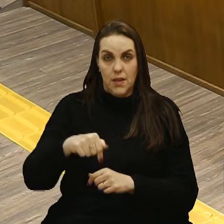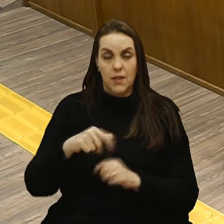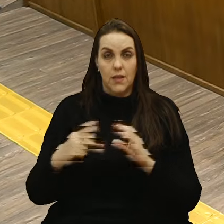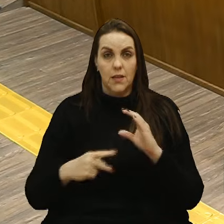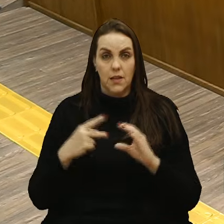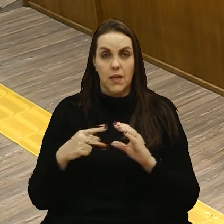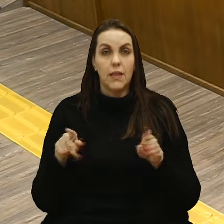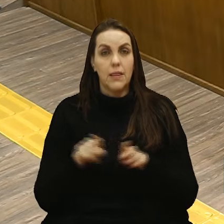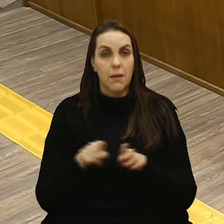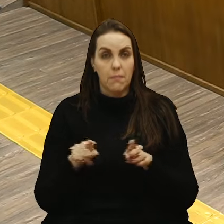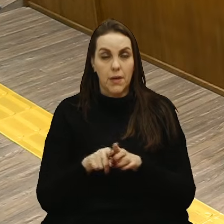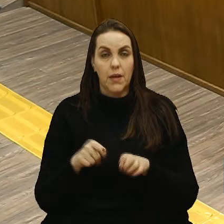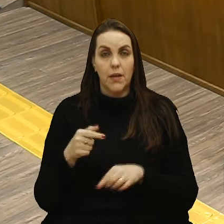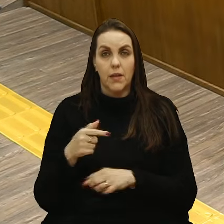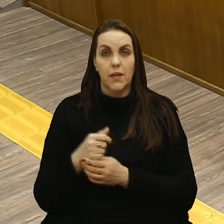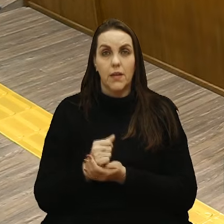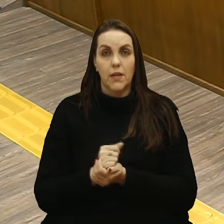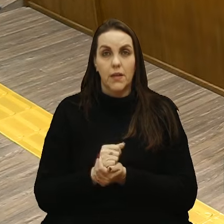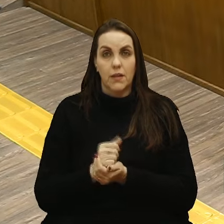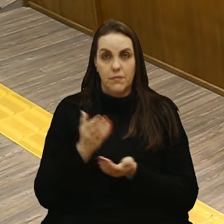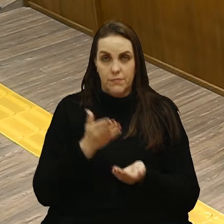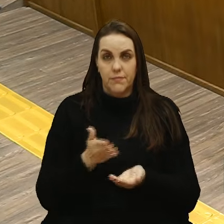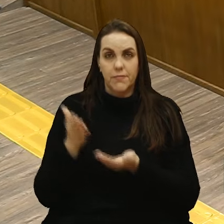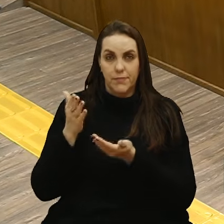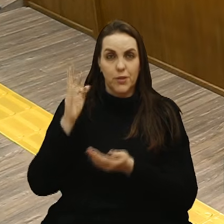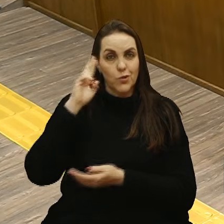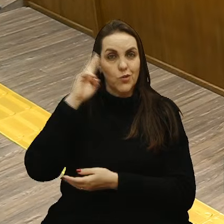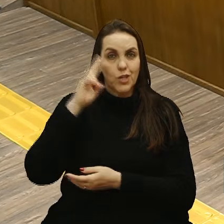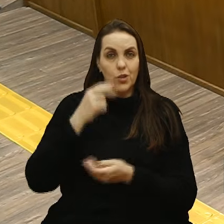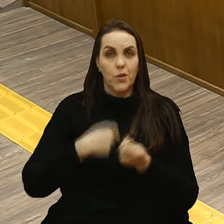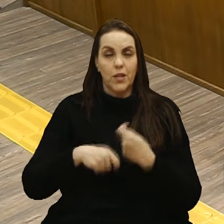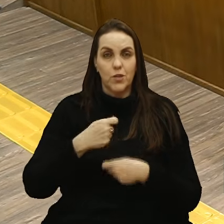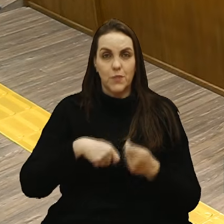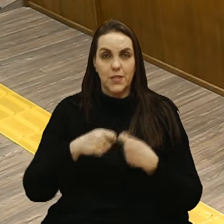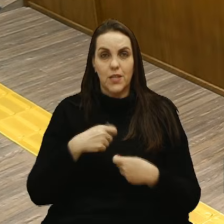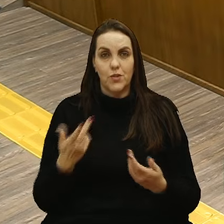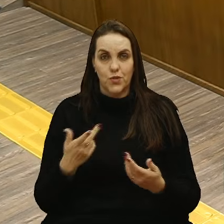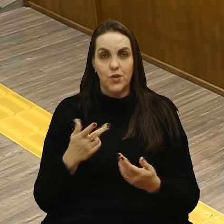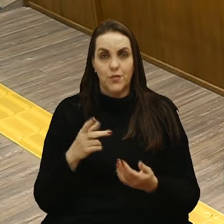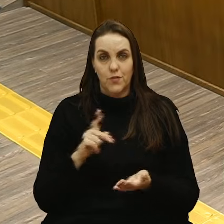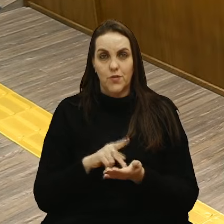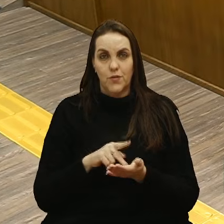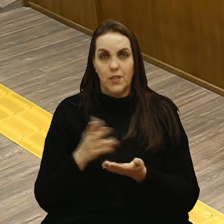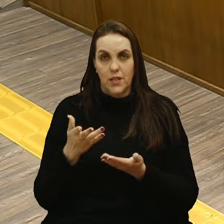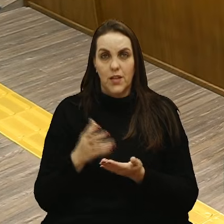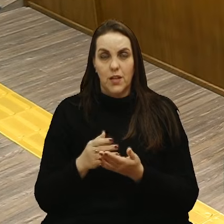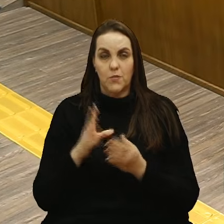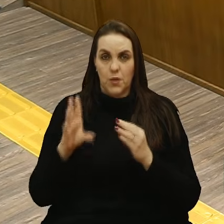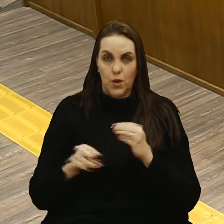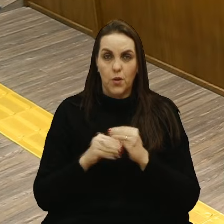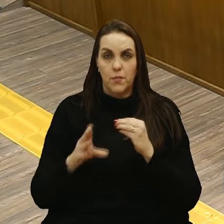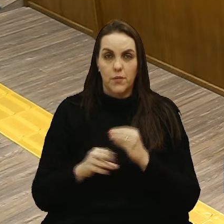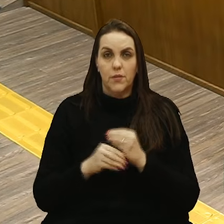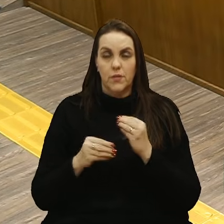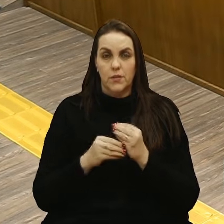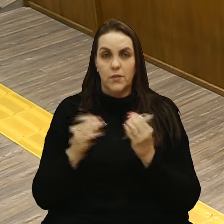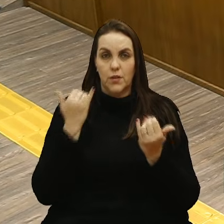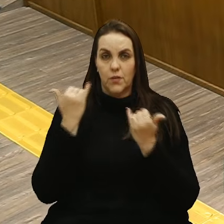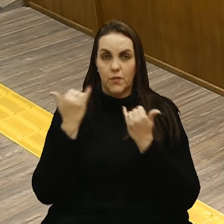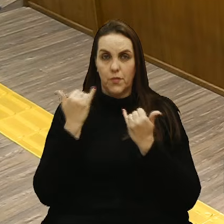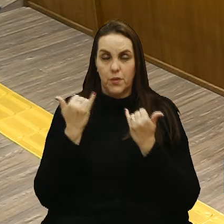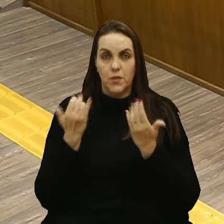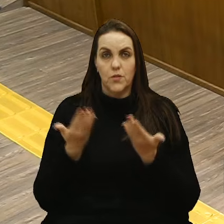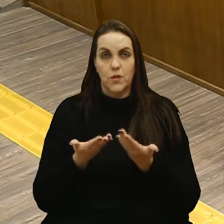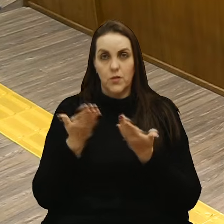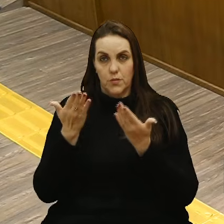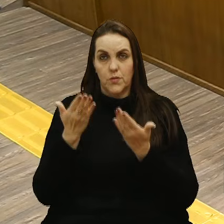o vice-presidente, o diretor administrativo, na verdade, para complementações de informações, uma vez que o senhor